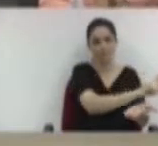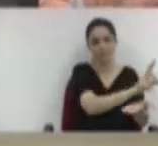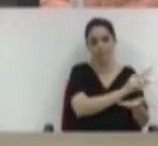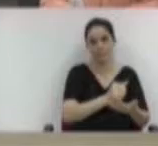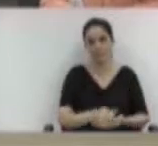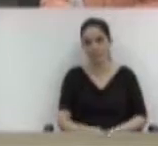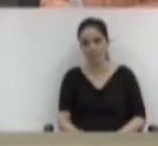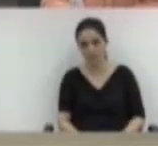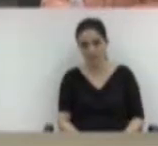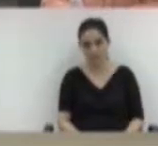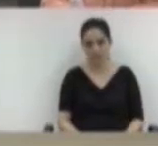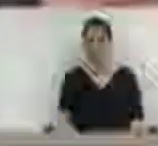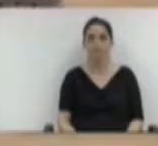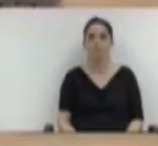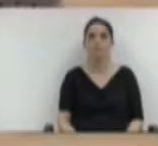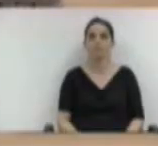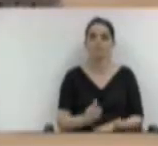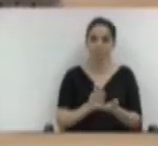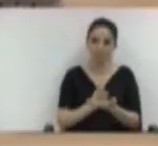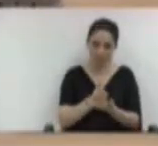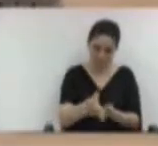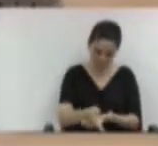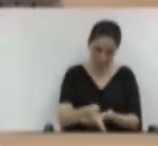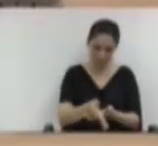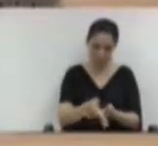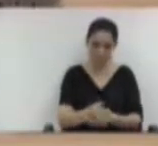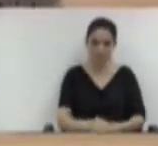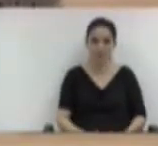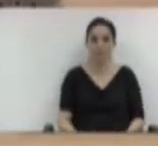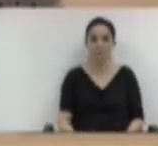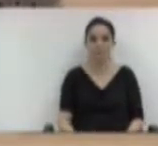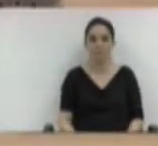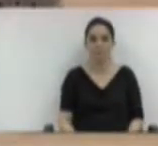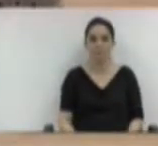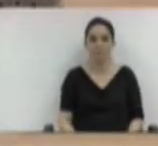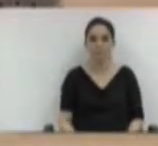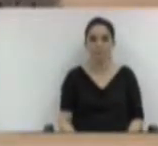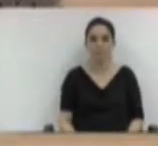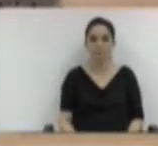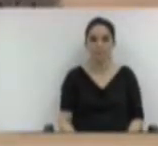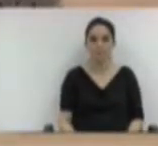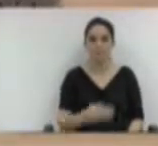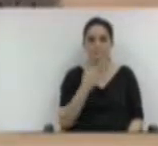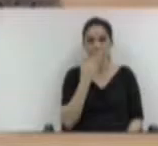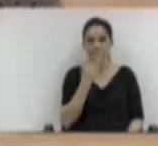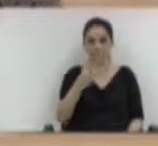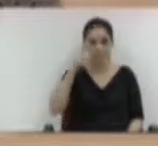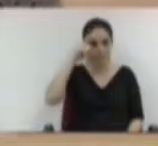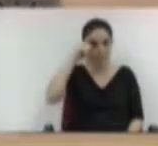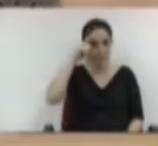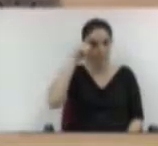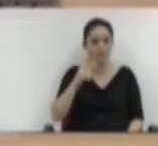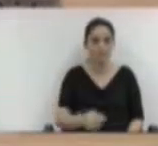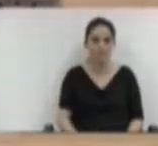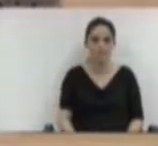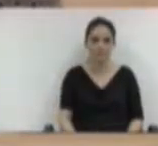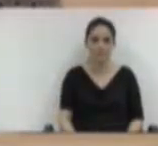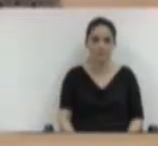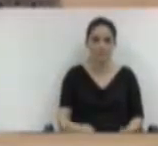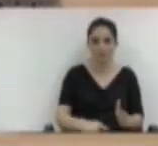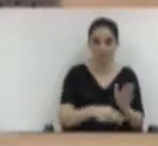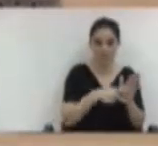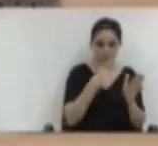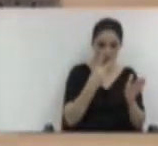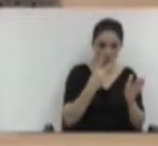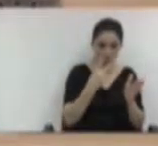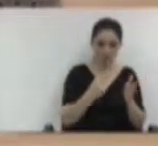rejeitam. Está aprovado por todos os senhores vereadores o requerimento do nobre vereador José Farid Zaini. A segunda secretária